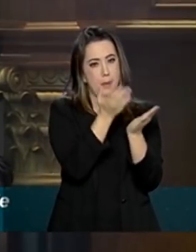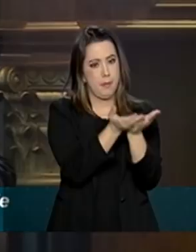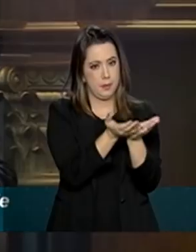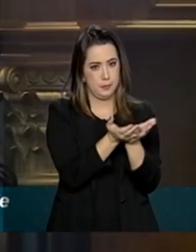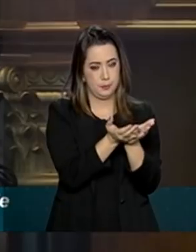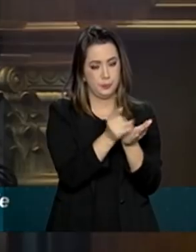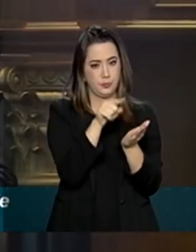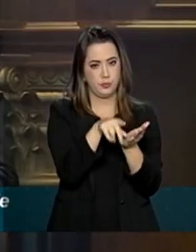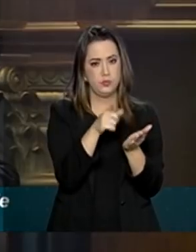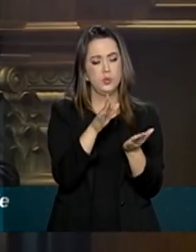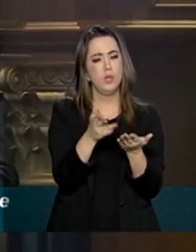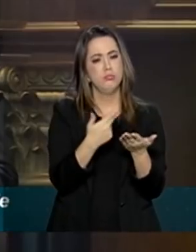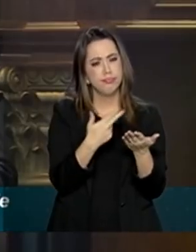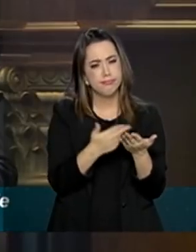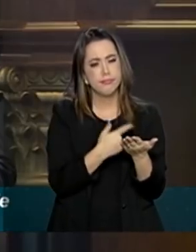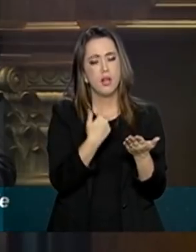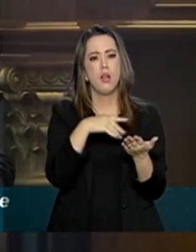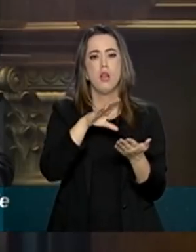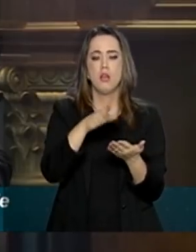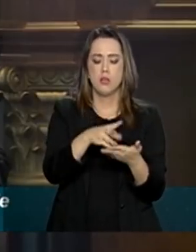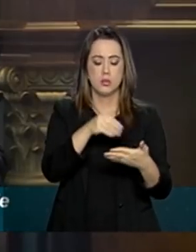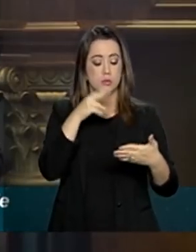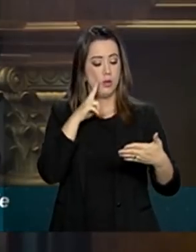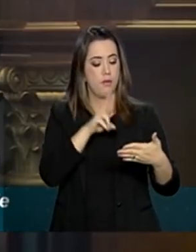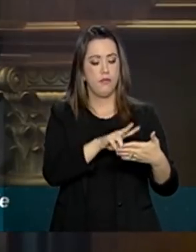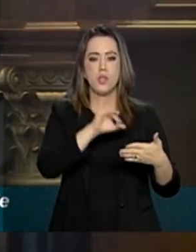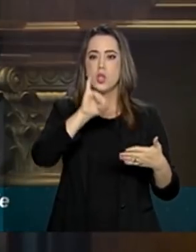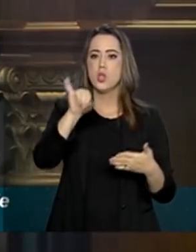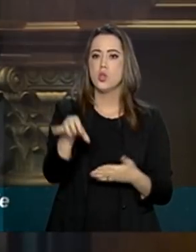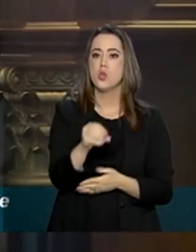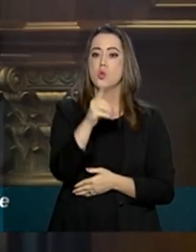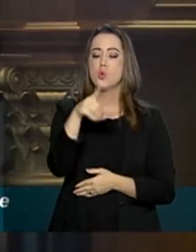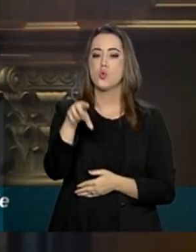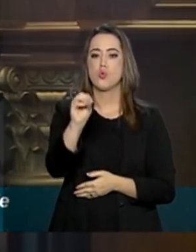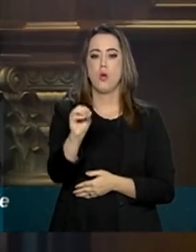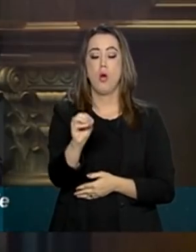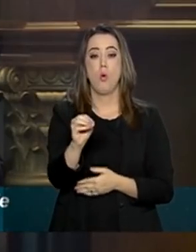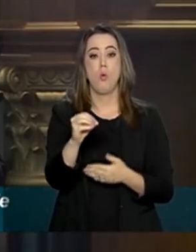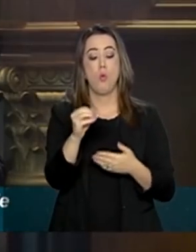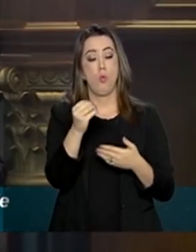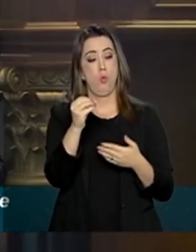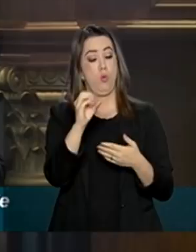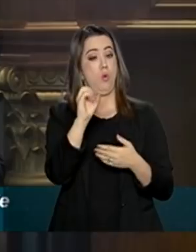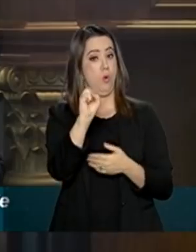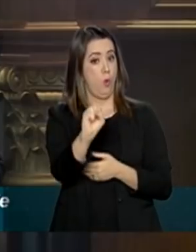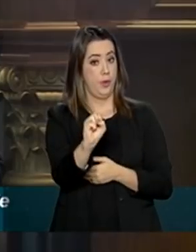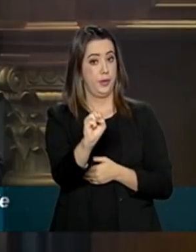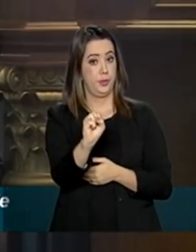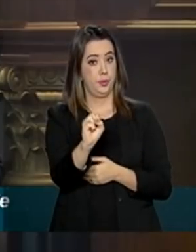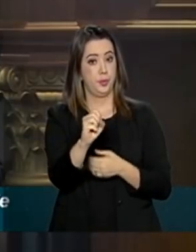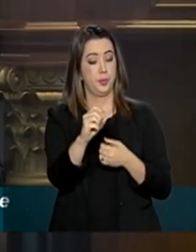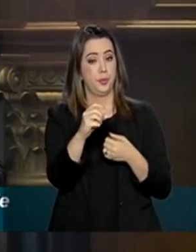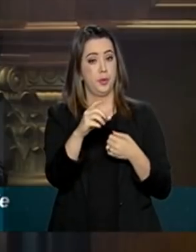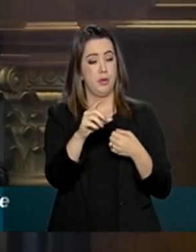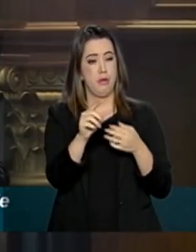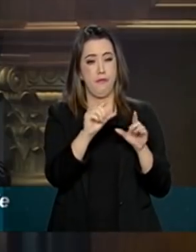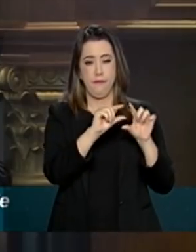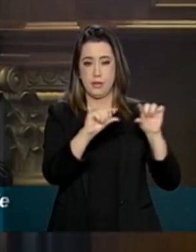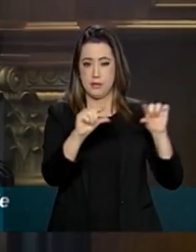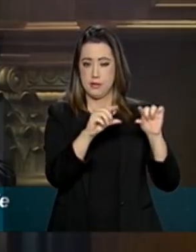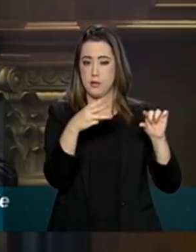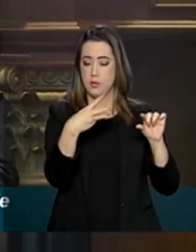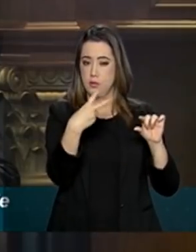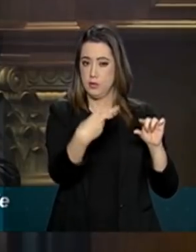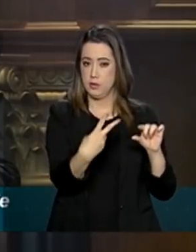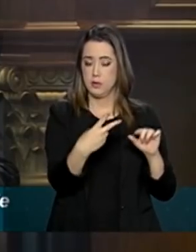conhecia, lá no livro de João, capítulo 8, 32. E conhecereis a verdade, e a verdade